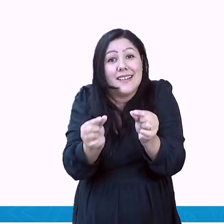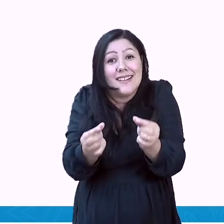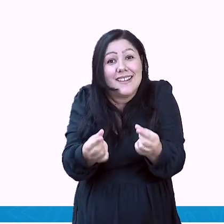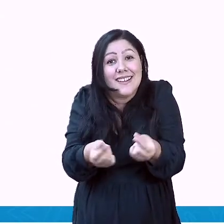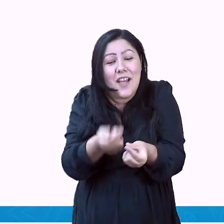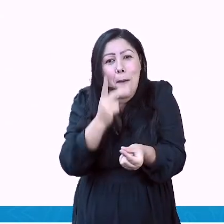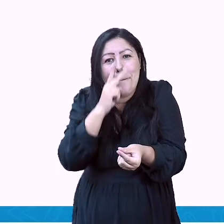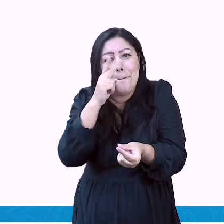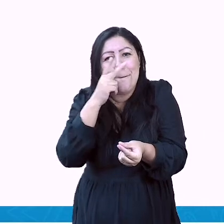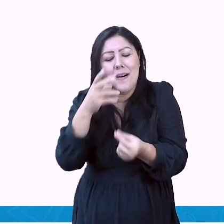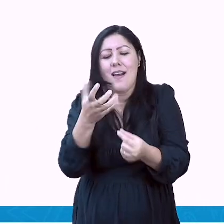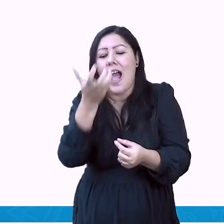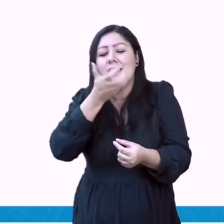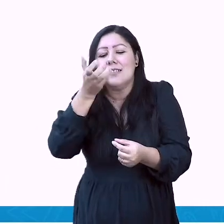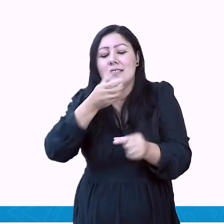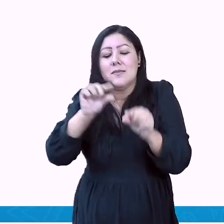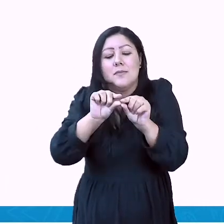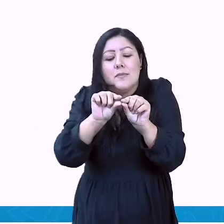da maçã.